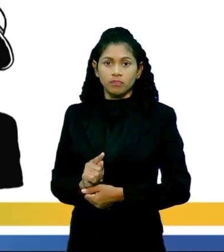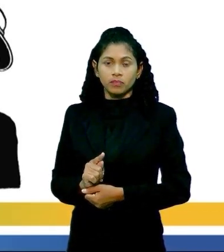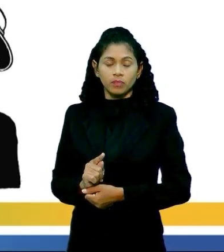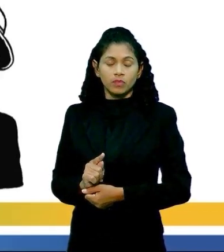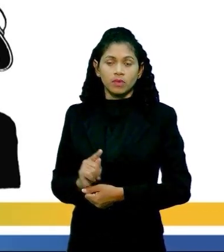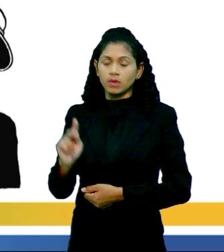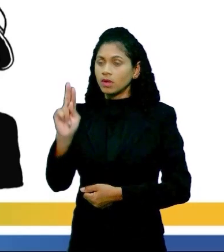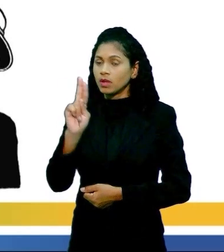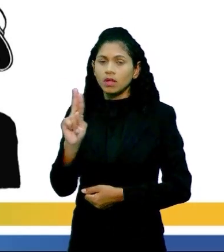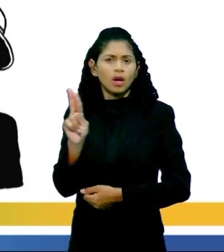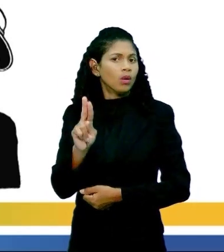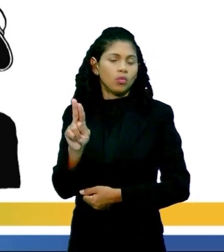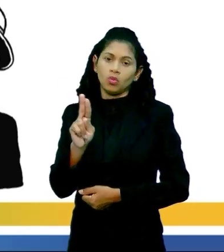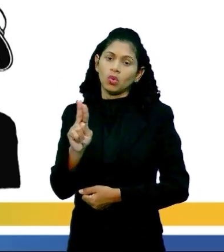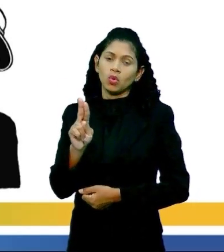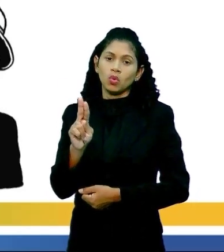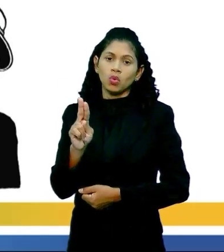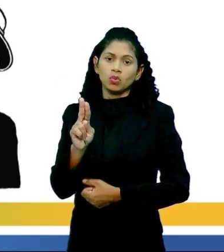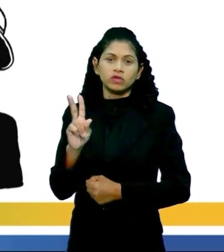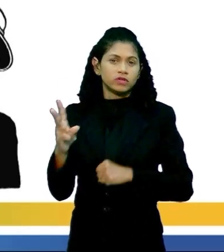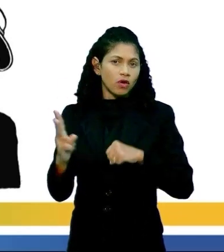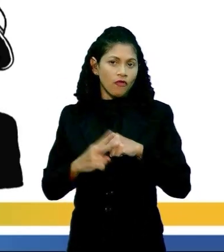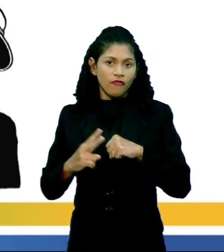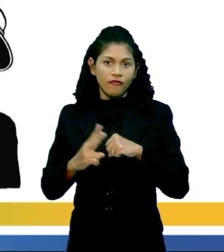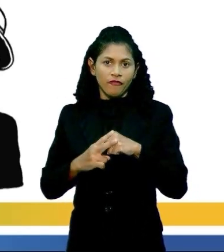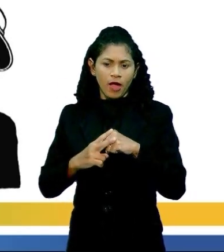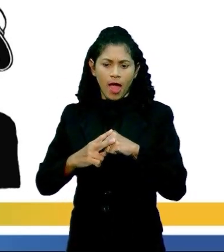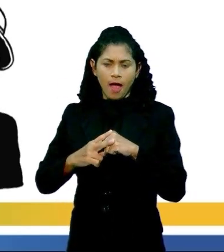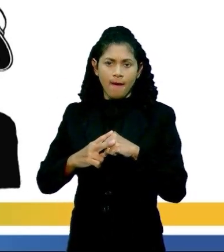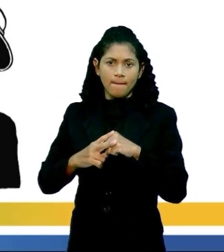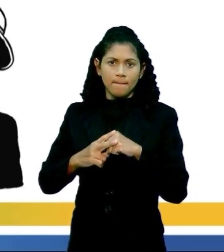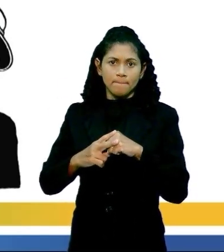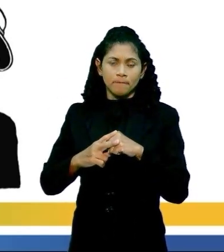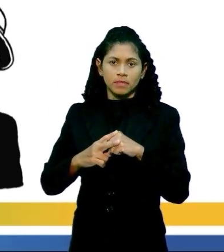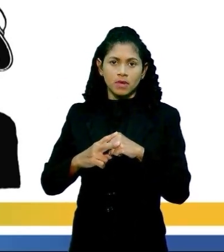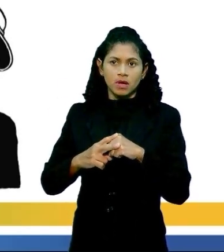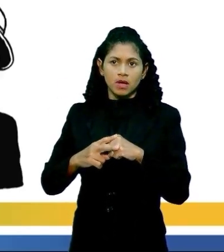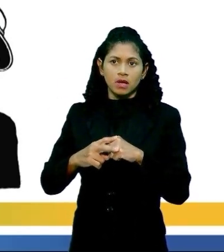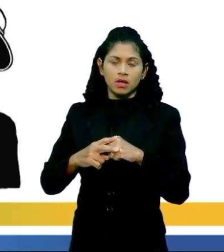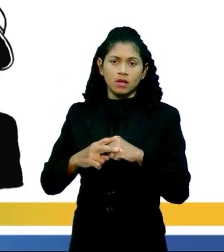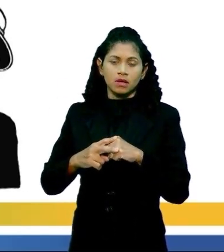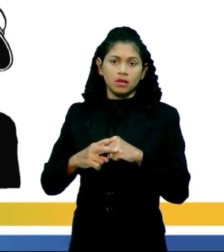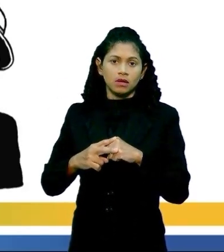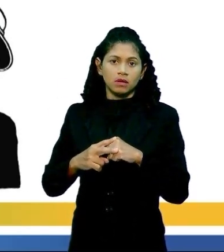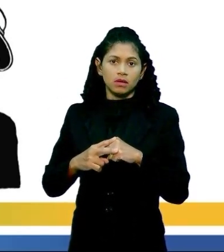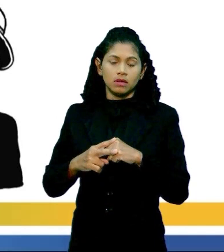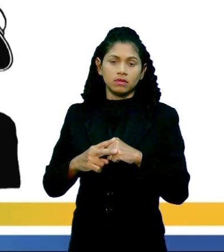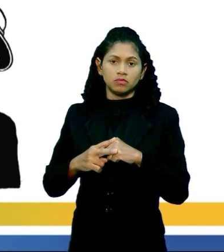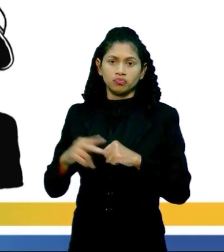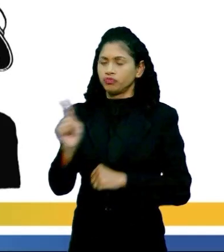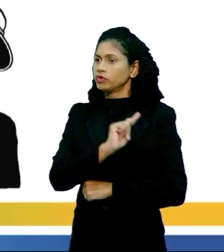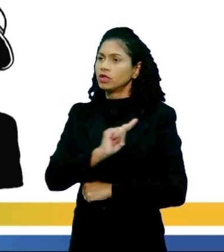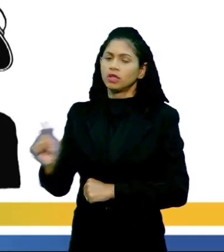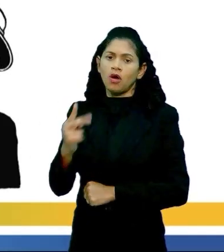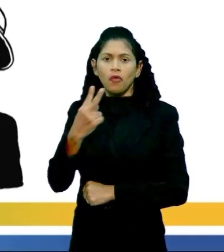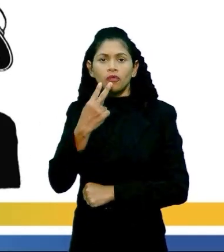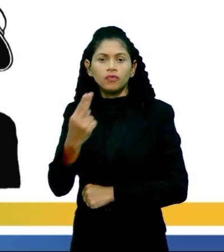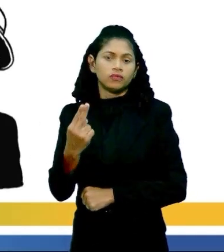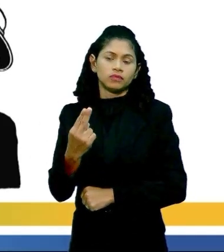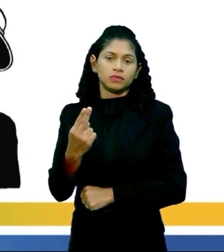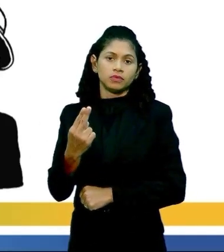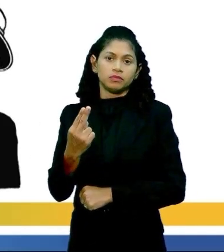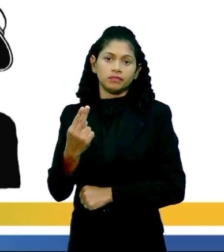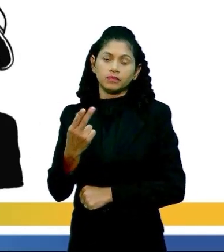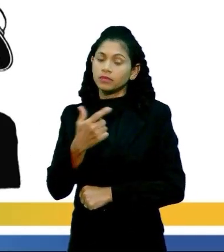verbal. Observe que se fosse o título não fume, né, ou seja, não fume, nós teríamos sim uma